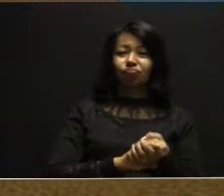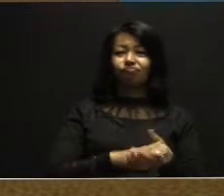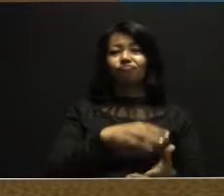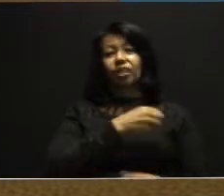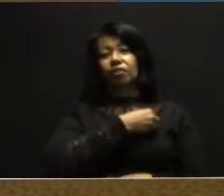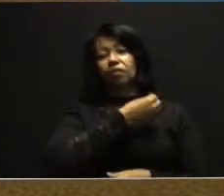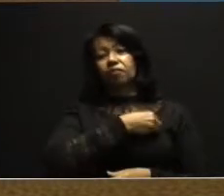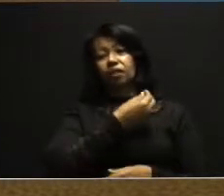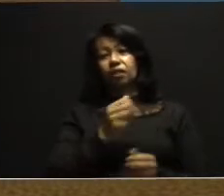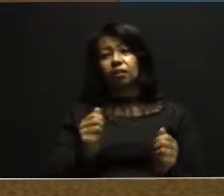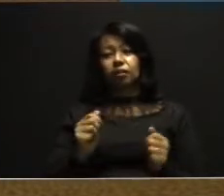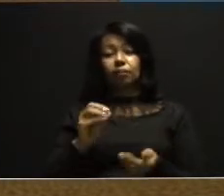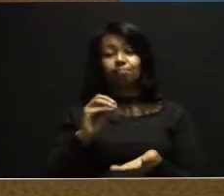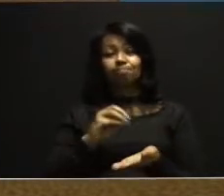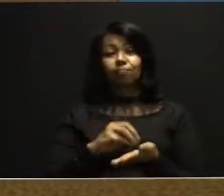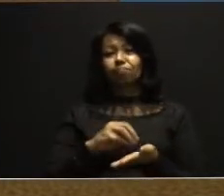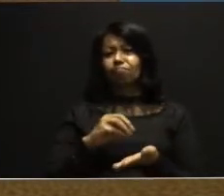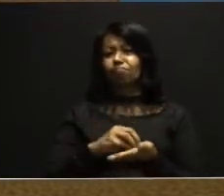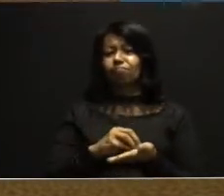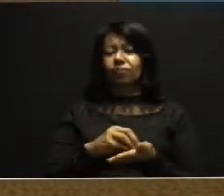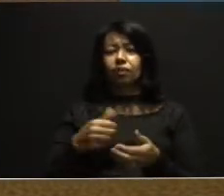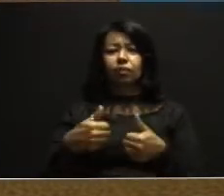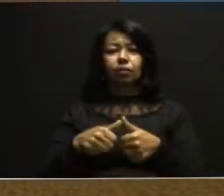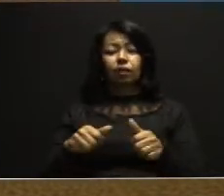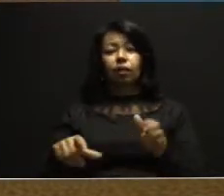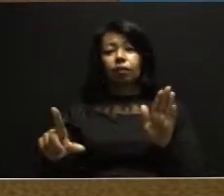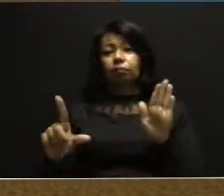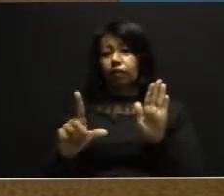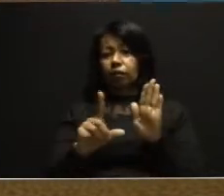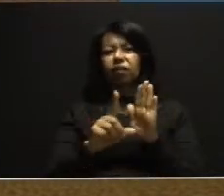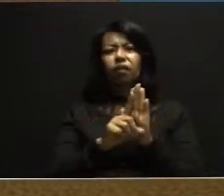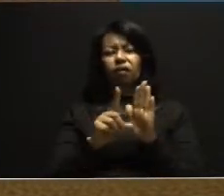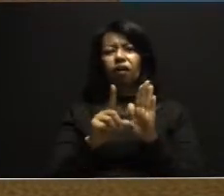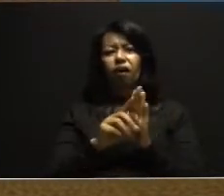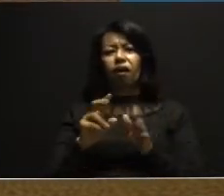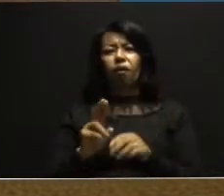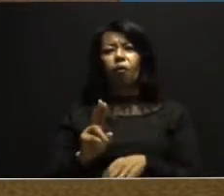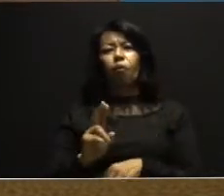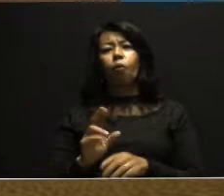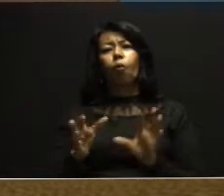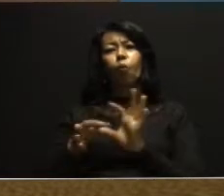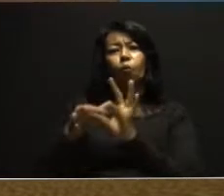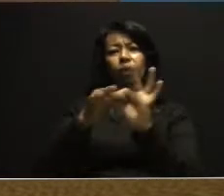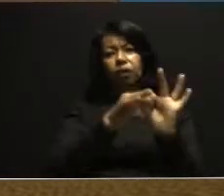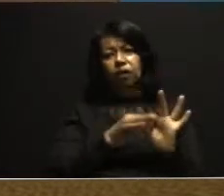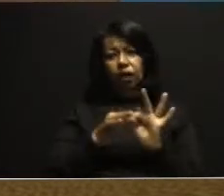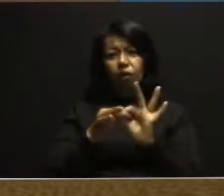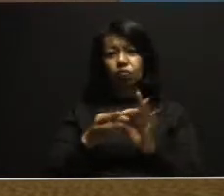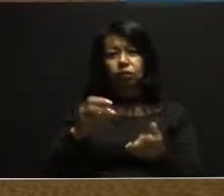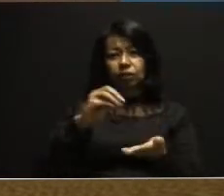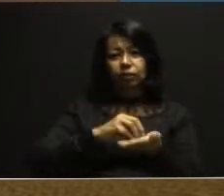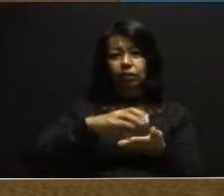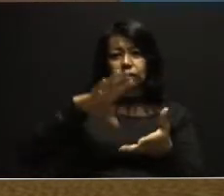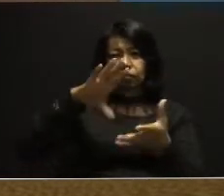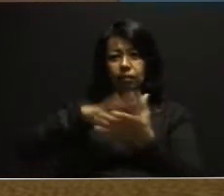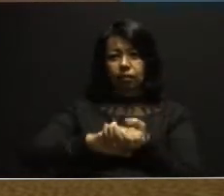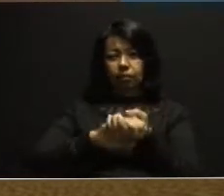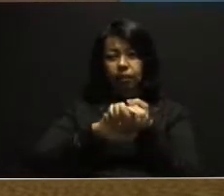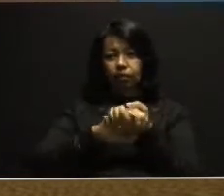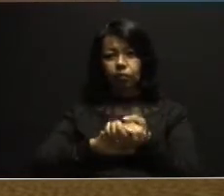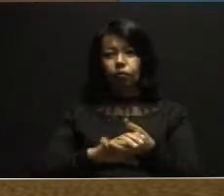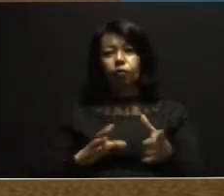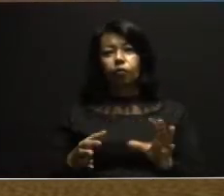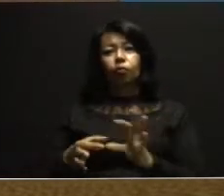com sem aspecto legal, as chamadas uniões estáveis, sem o casamento, as